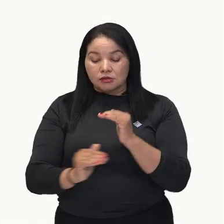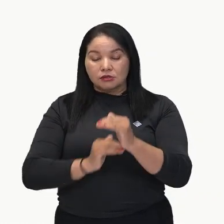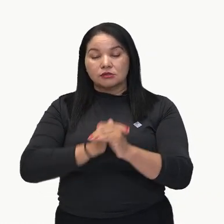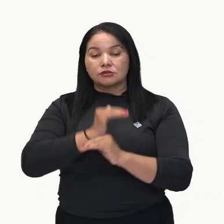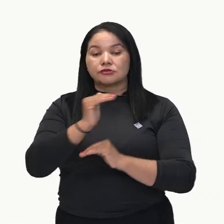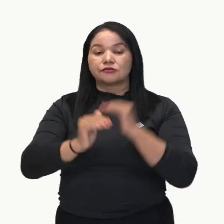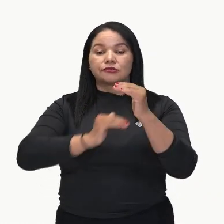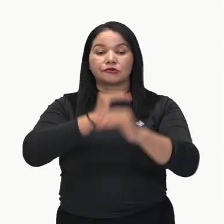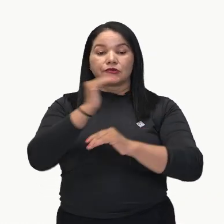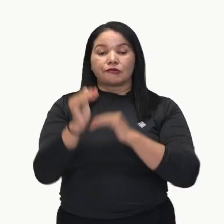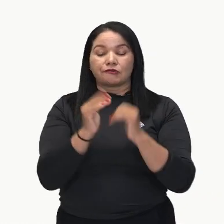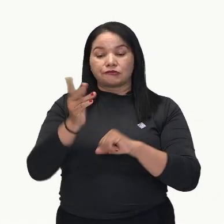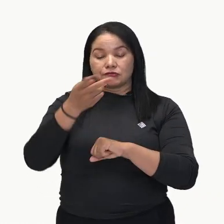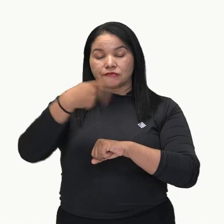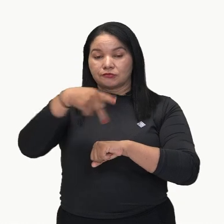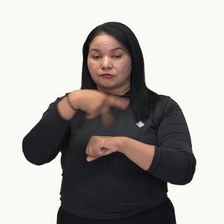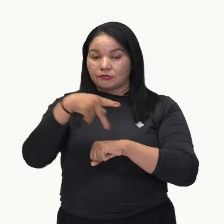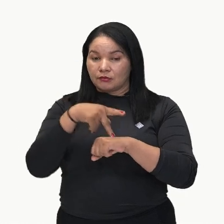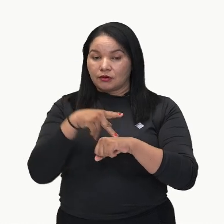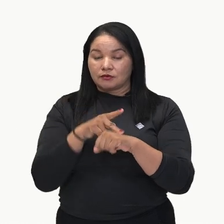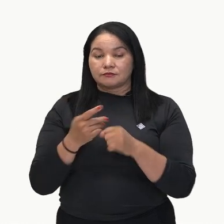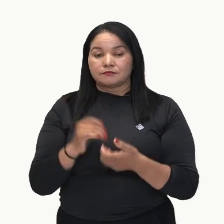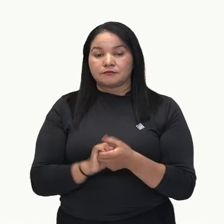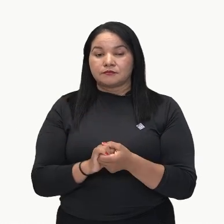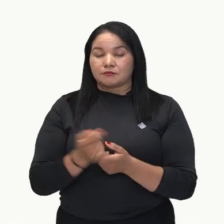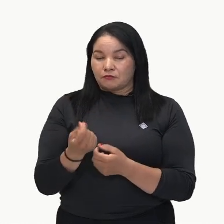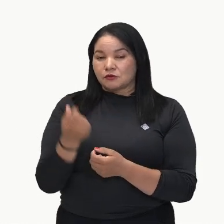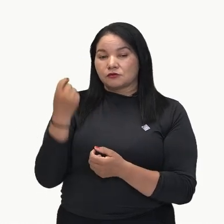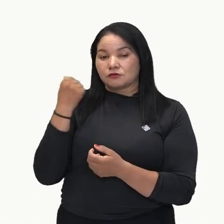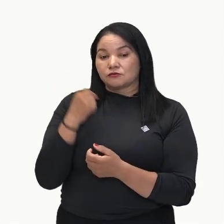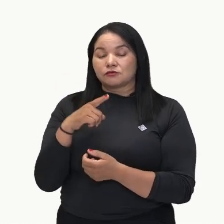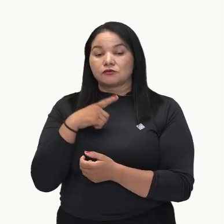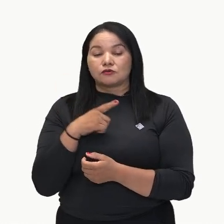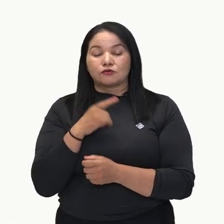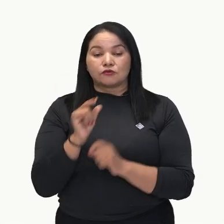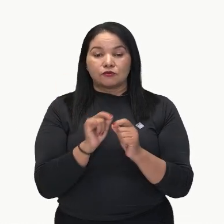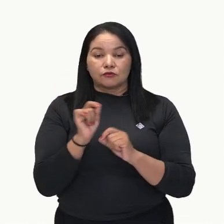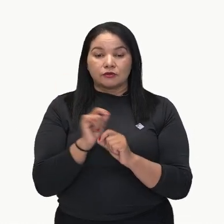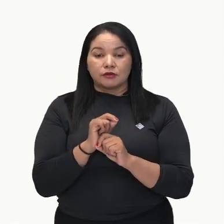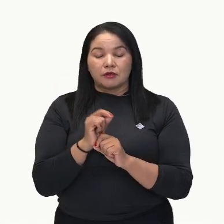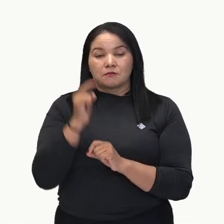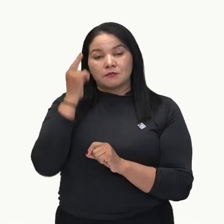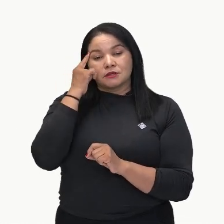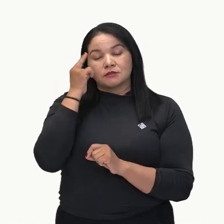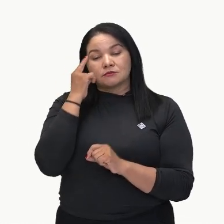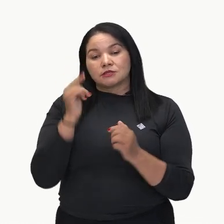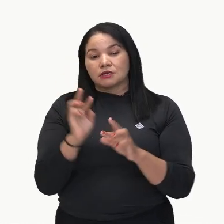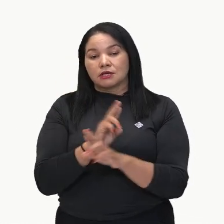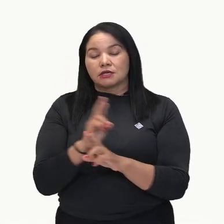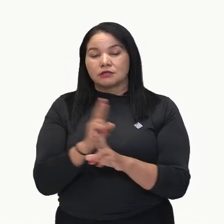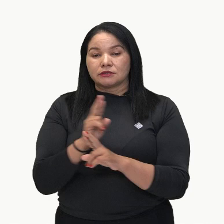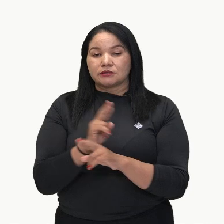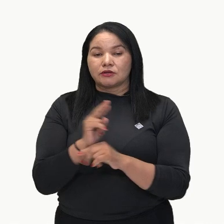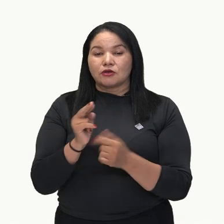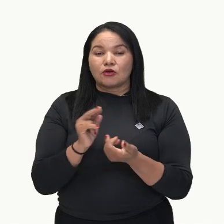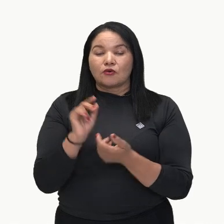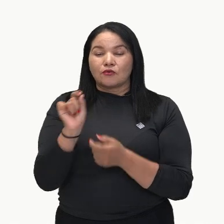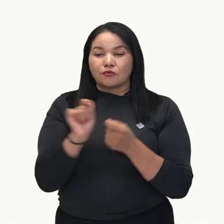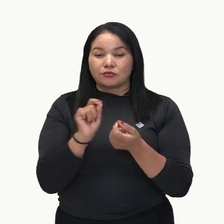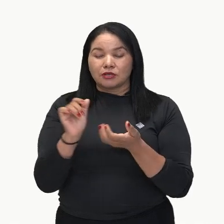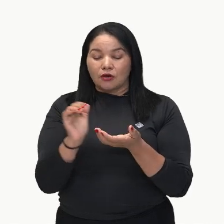mais esses países, né? Antigamente se tinha um pensamento em relação ao Oriente Médio ao quê?